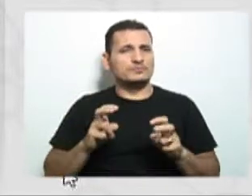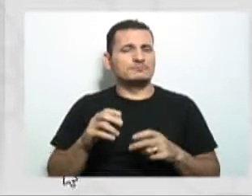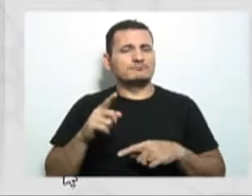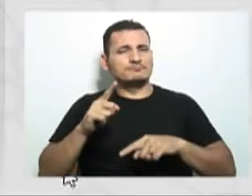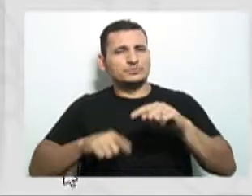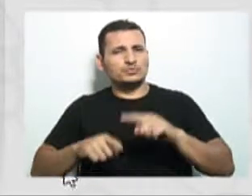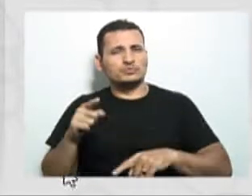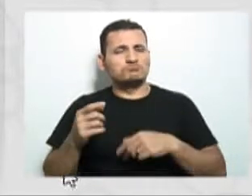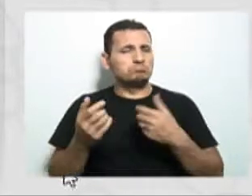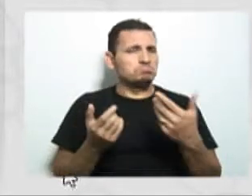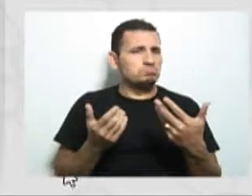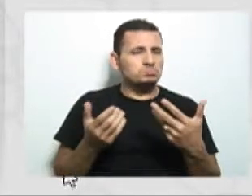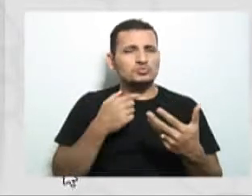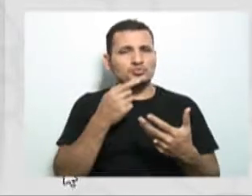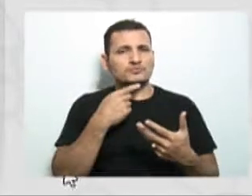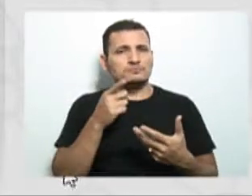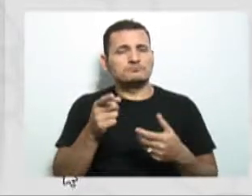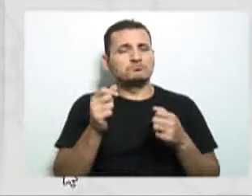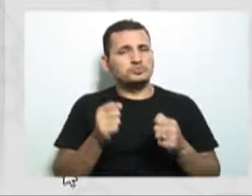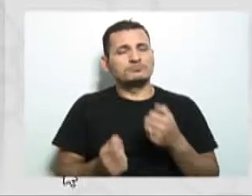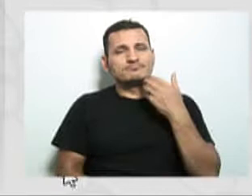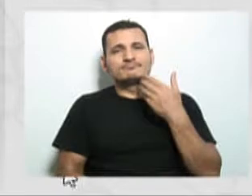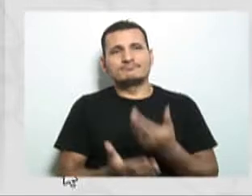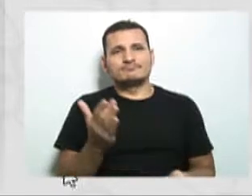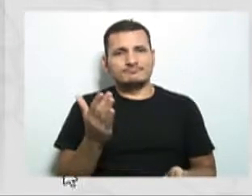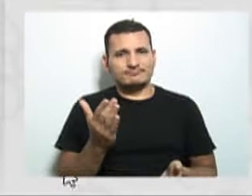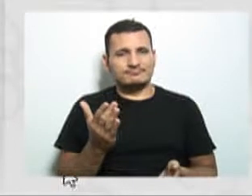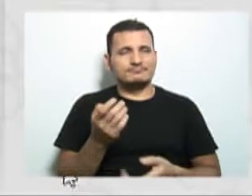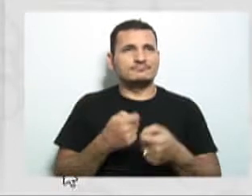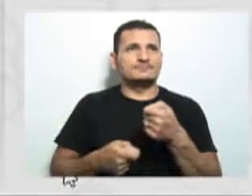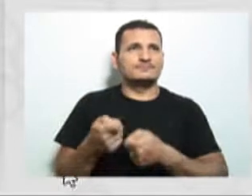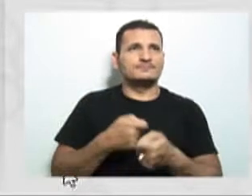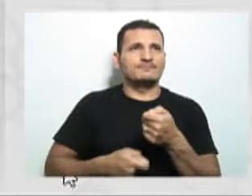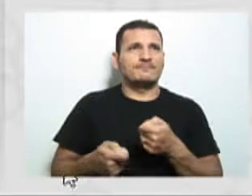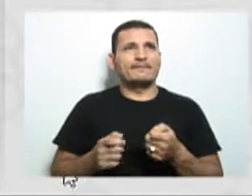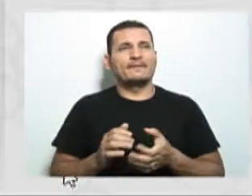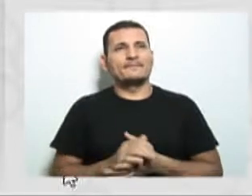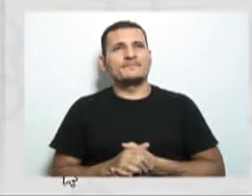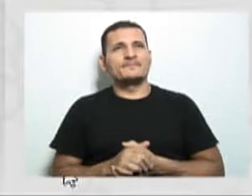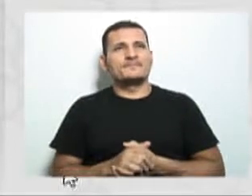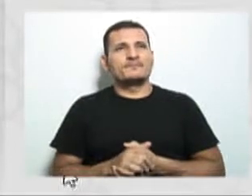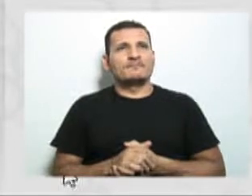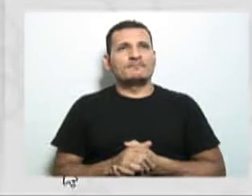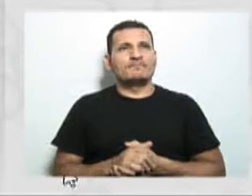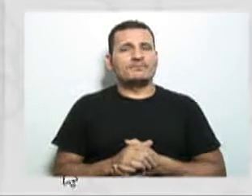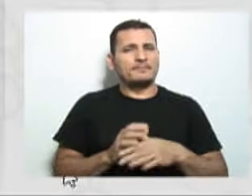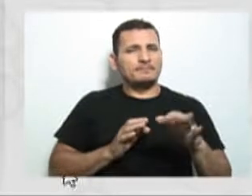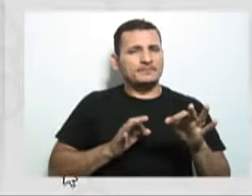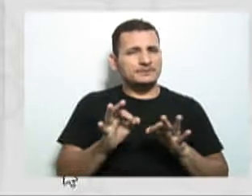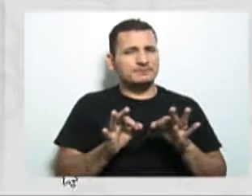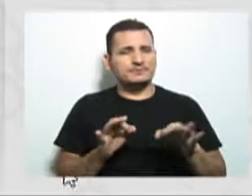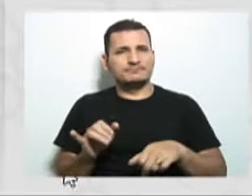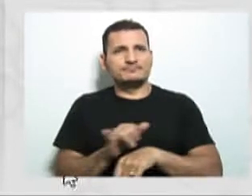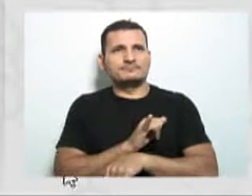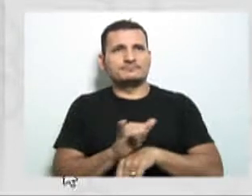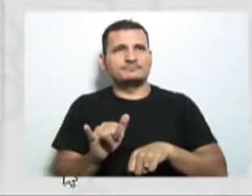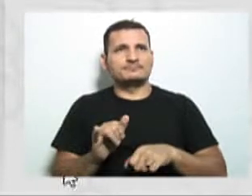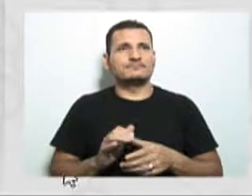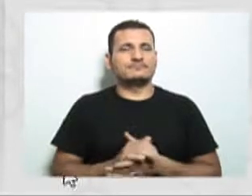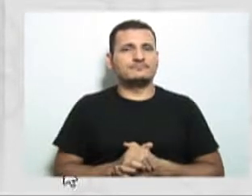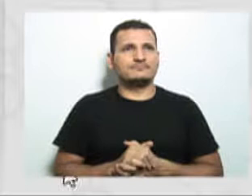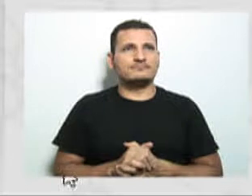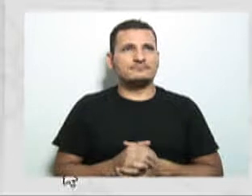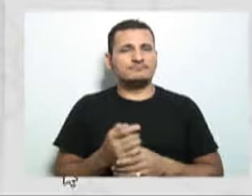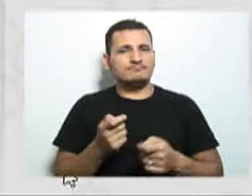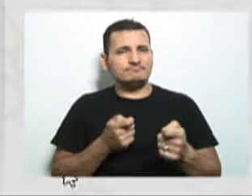produto. Qualquer dúvida que fique, você pode perder a negociação. Planejamento estratégico. O